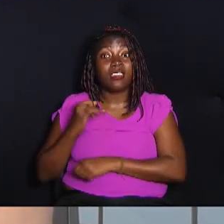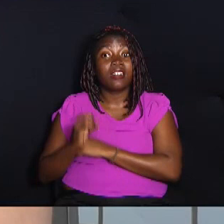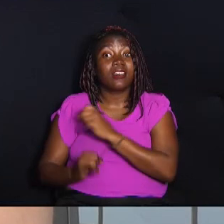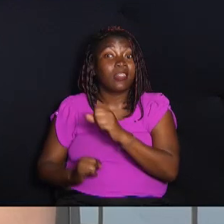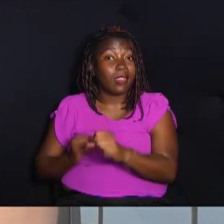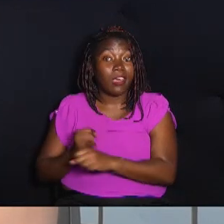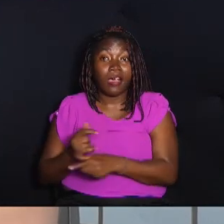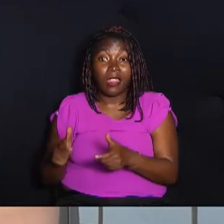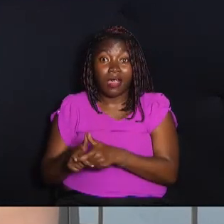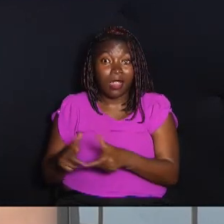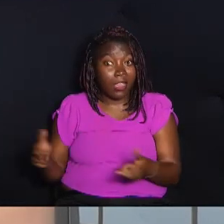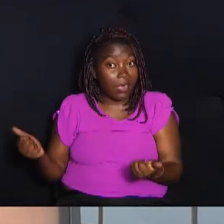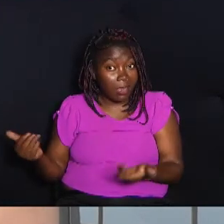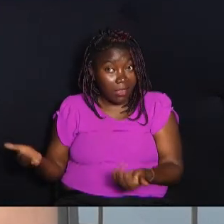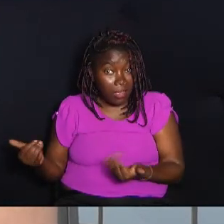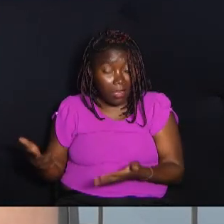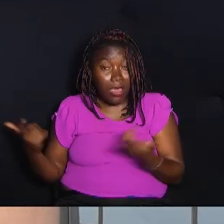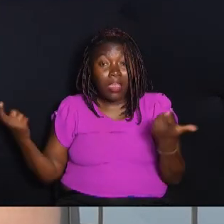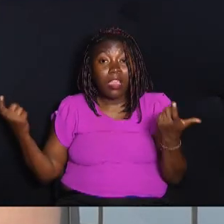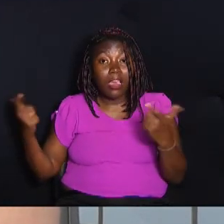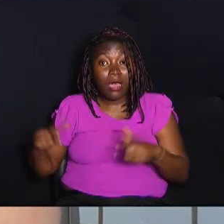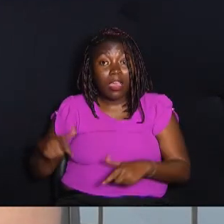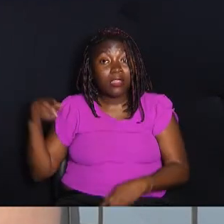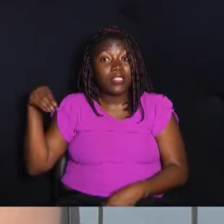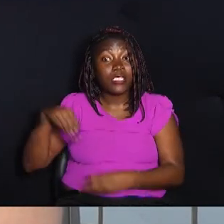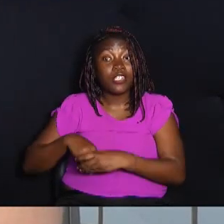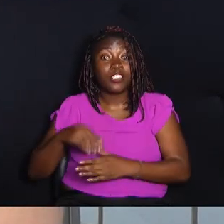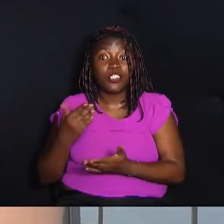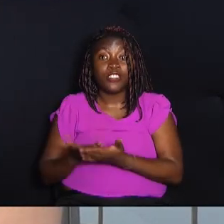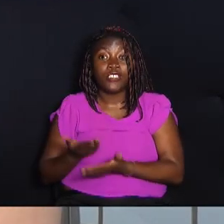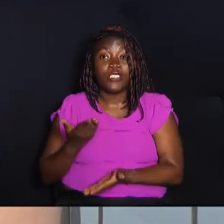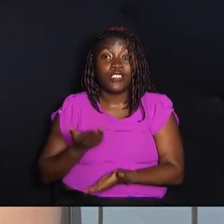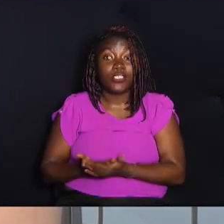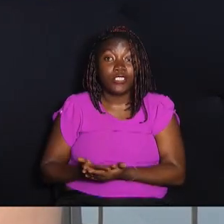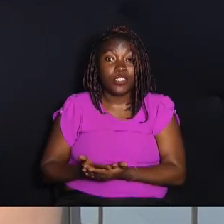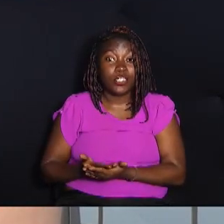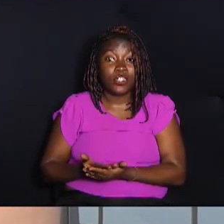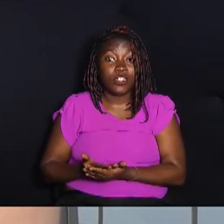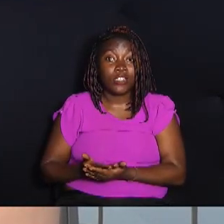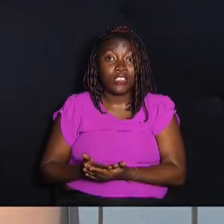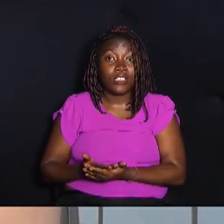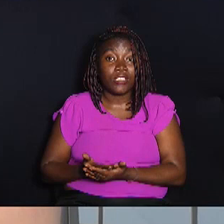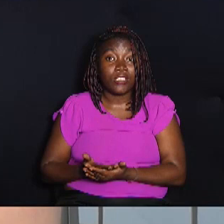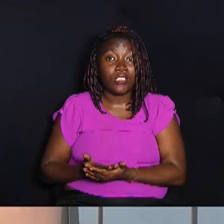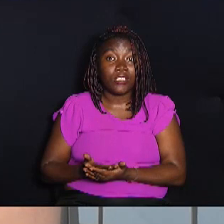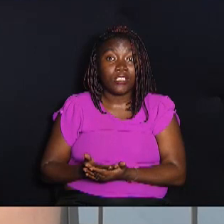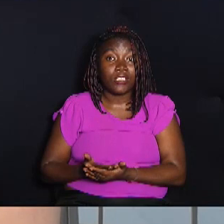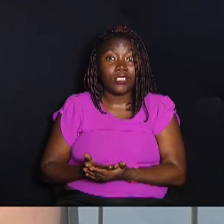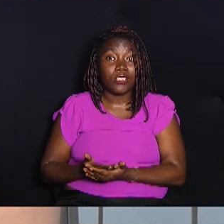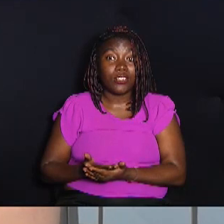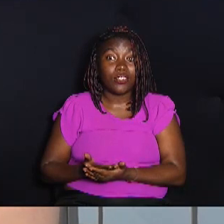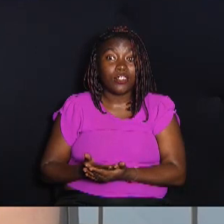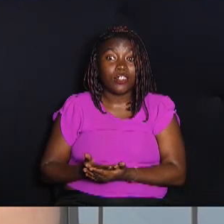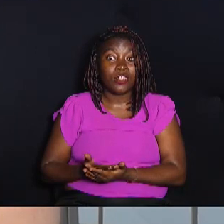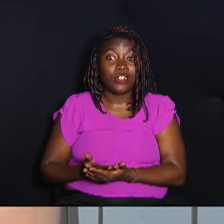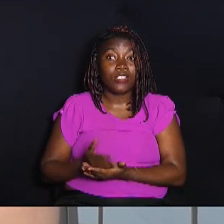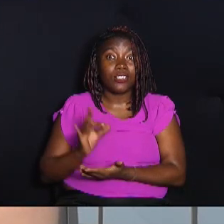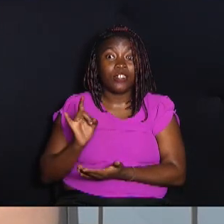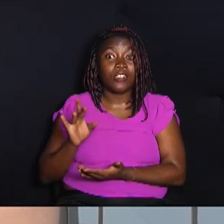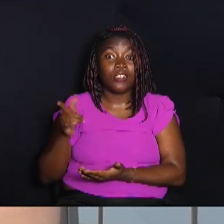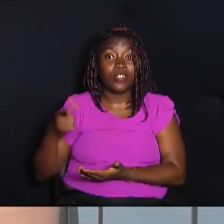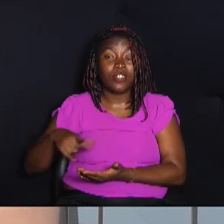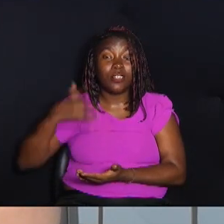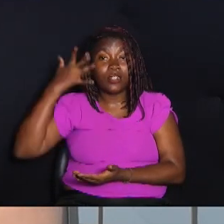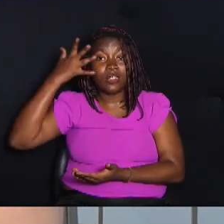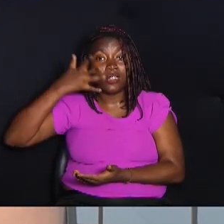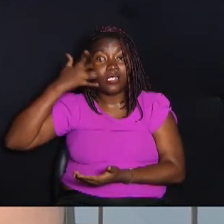maioria, onde os jovens estão dentro das escolas. Sim. Então, não só, de novo, né, fazer as palestras,